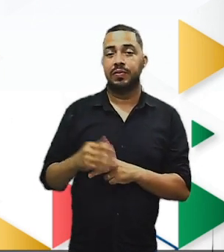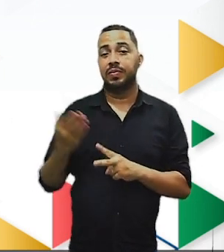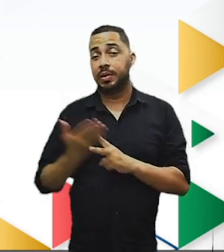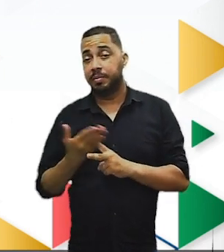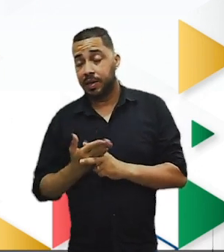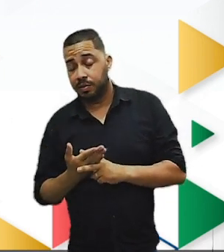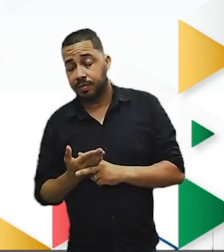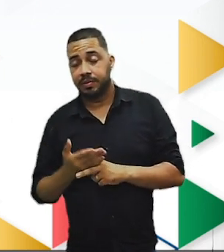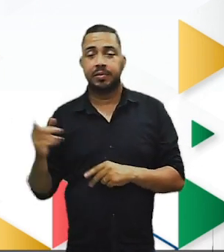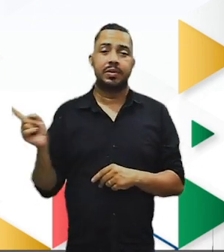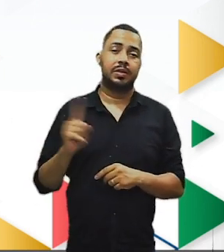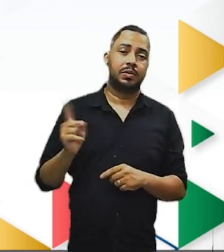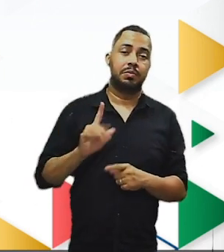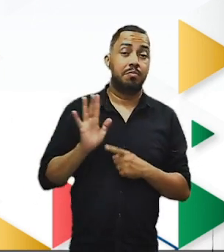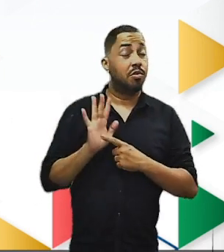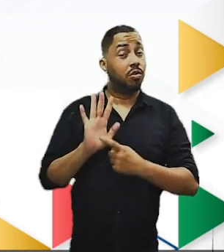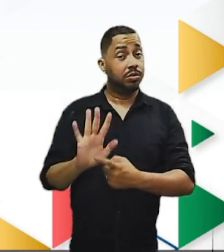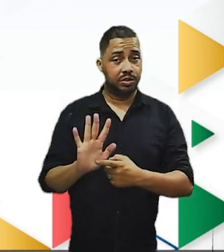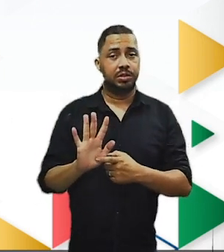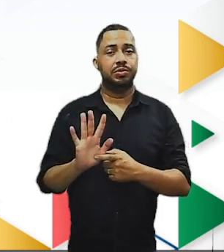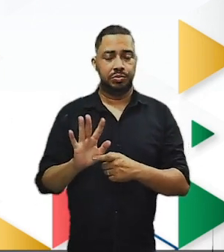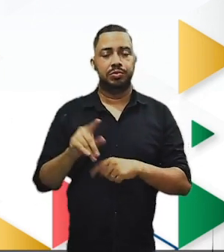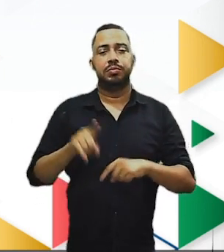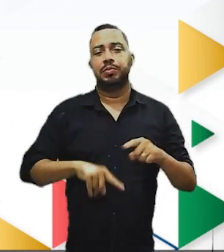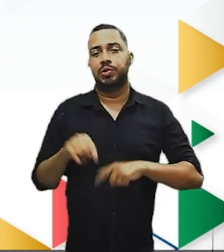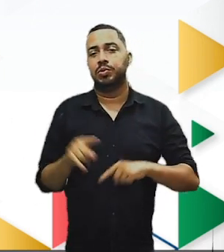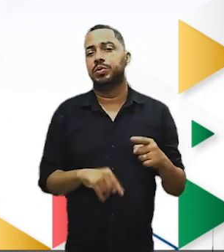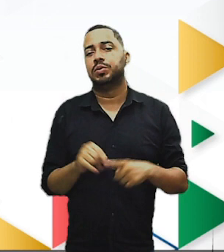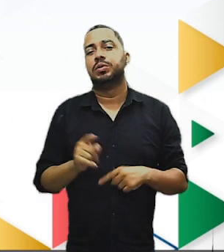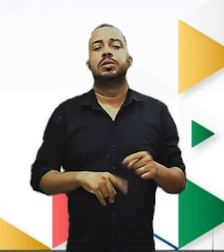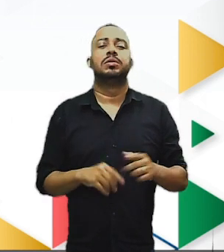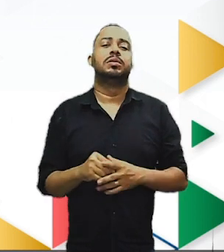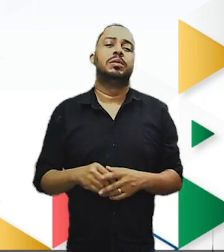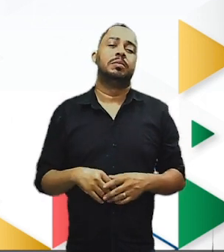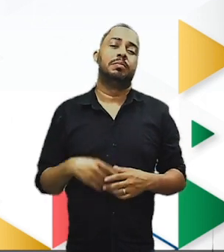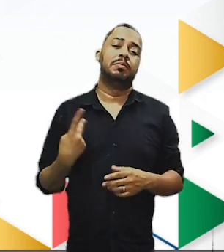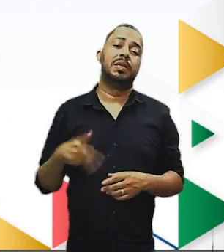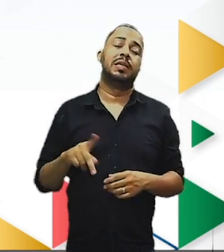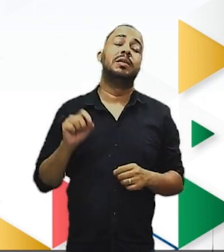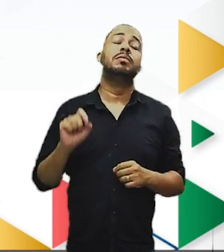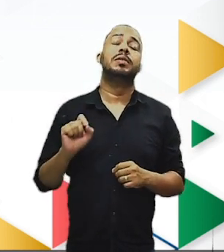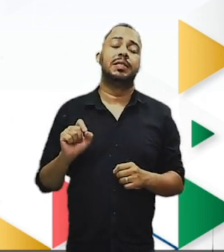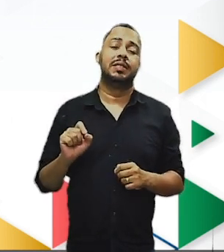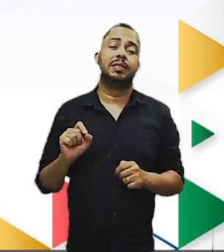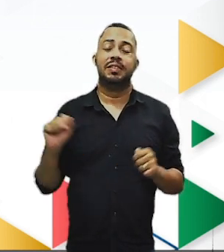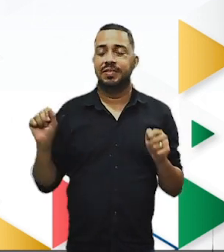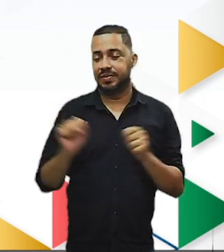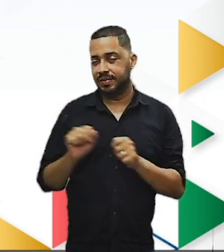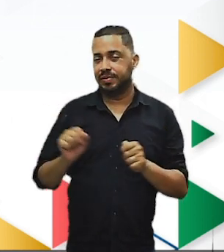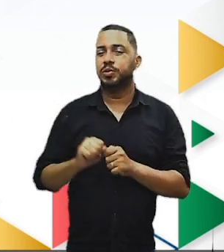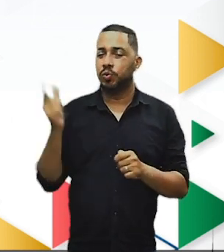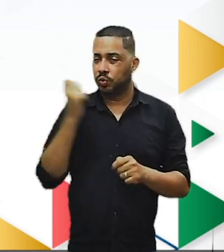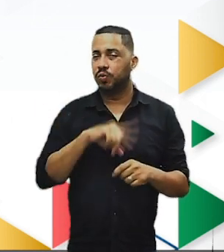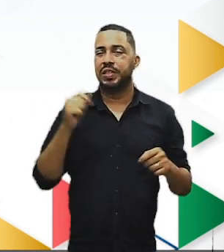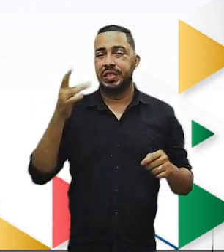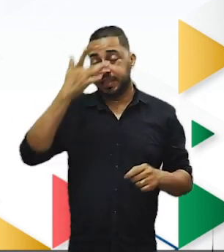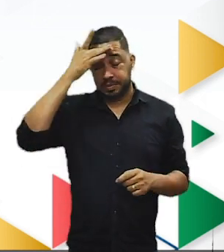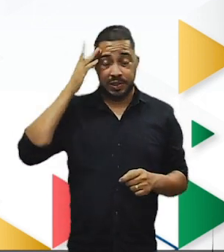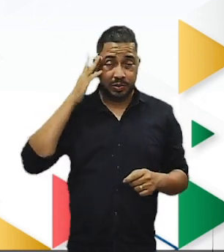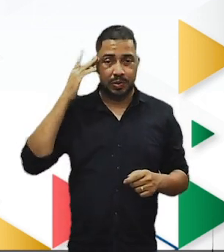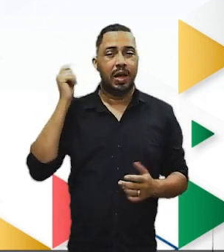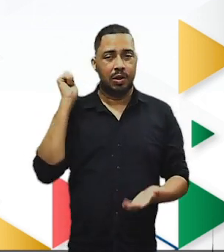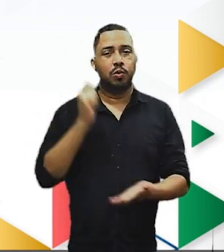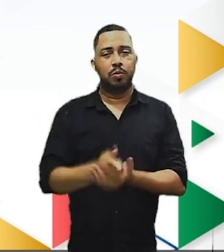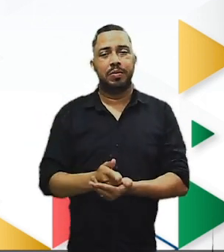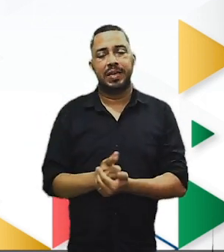não verbal, mostrando um produto, justamente para que convencer o consumidor a